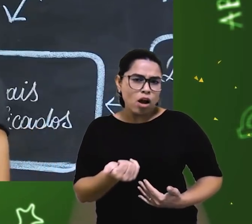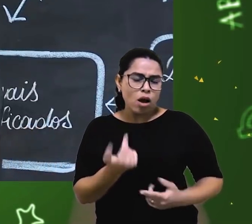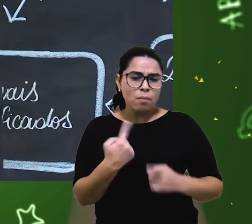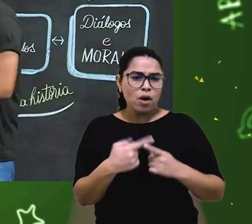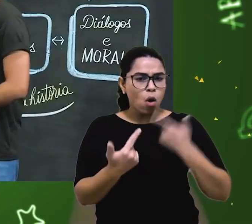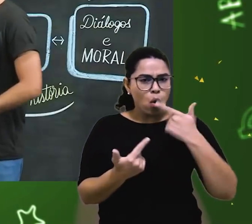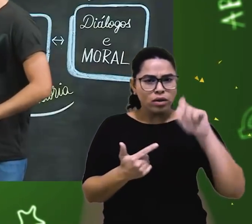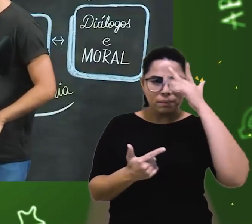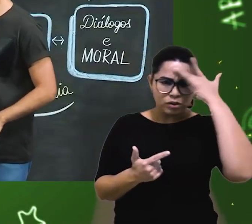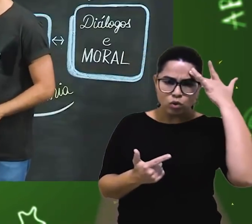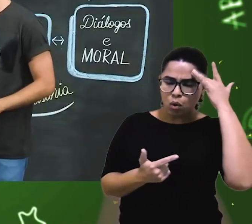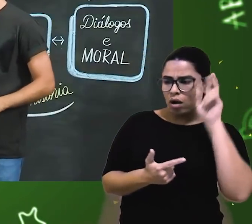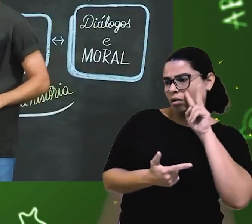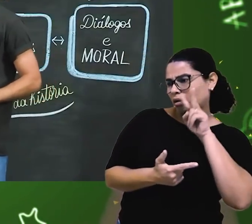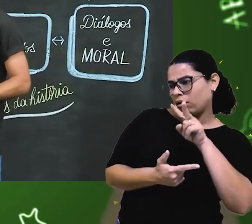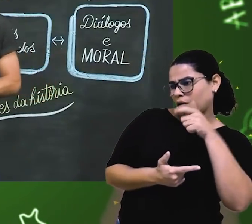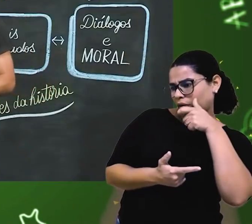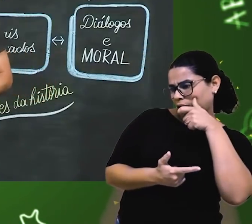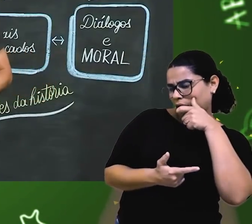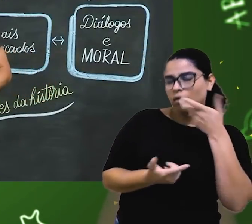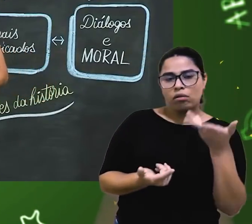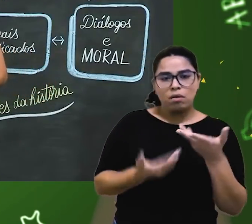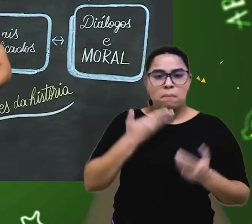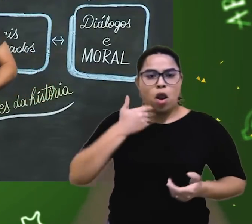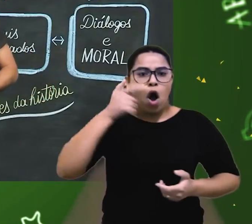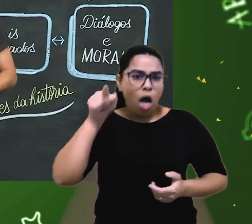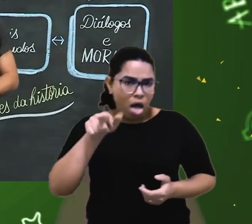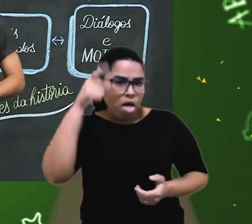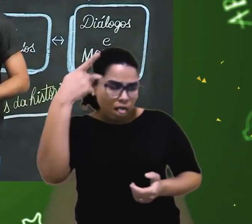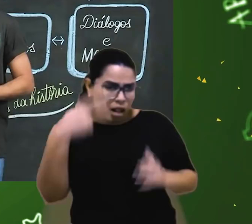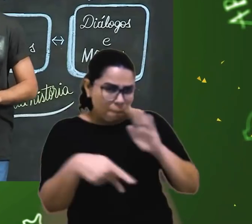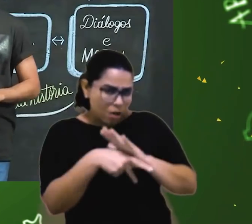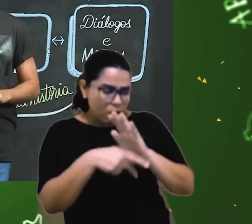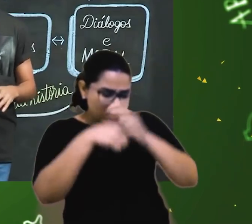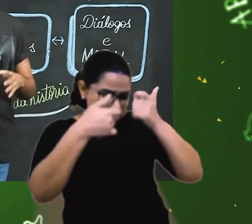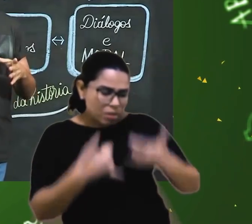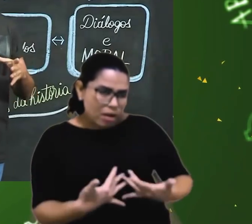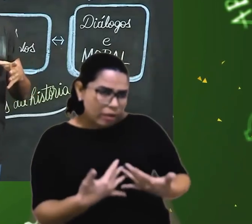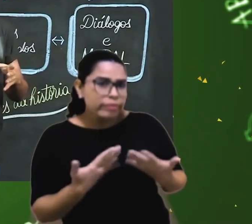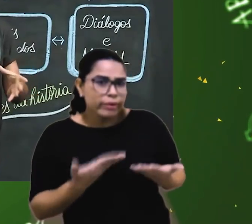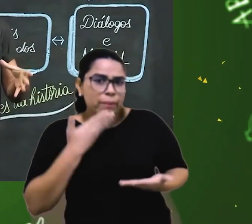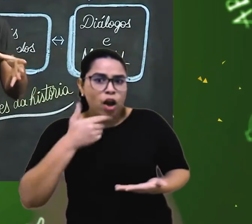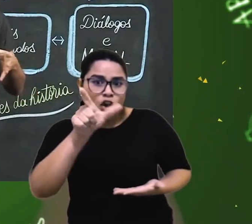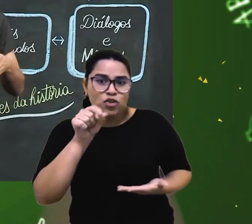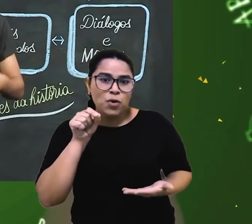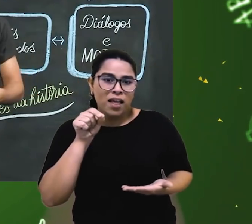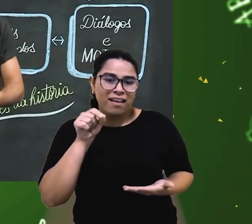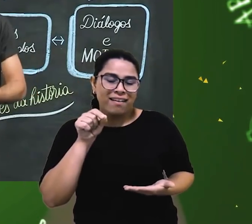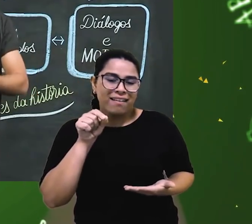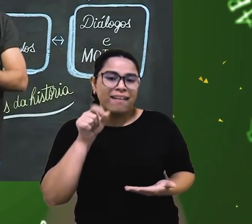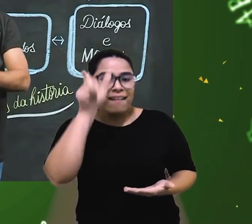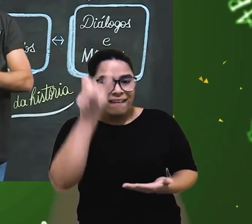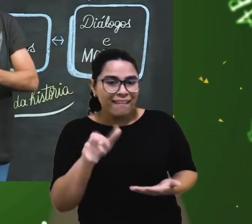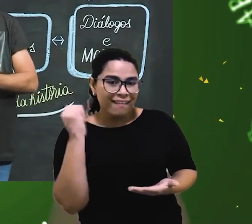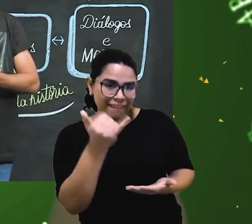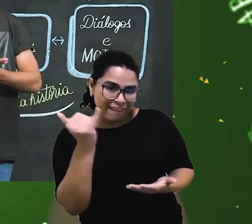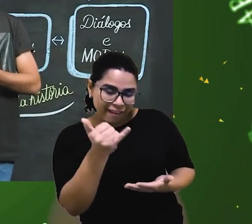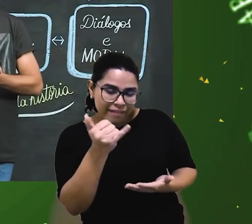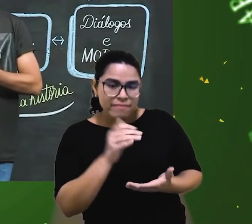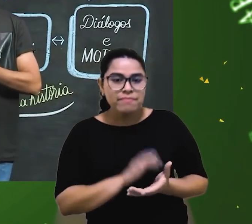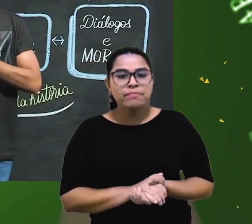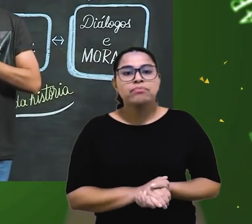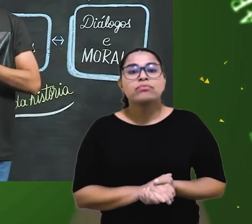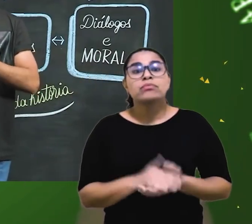fora. A gente diz que o conto também tem um núcleo centralizado. Significa que o conflito, o problema narrativo que essa